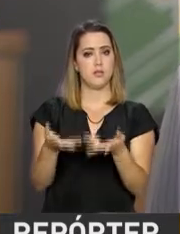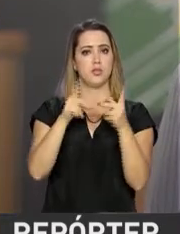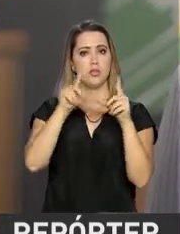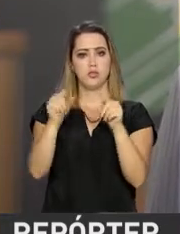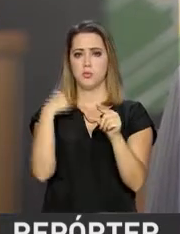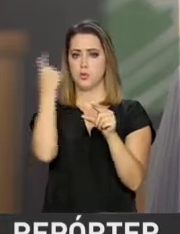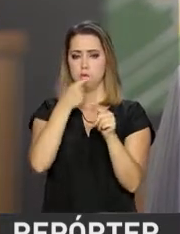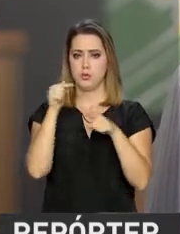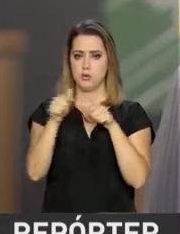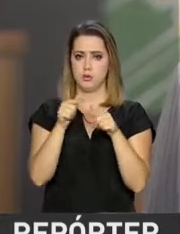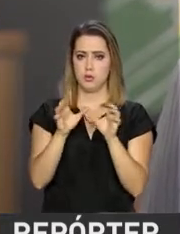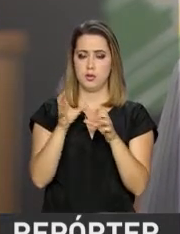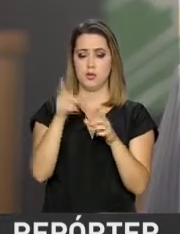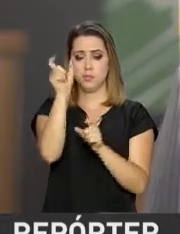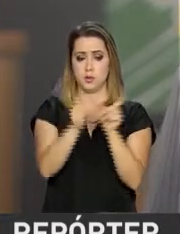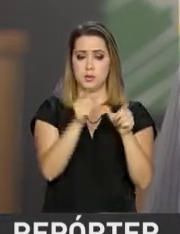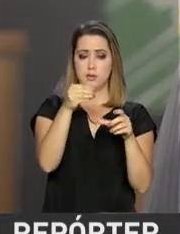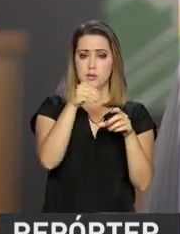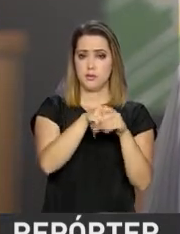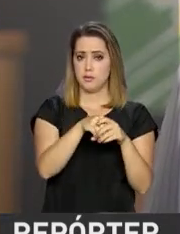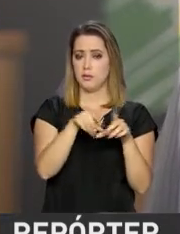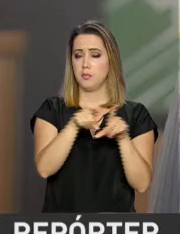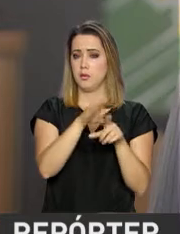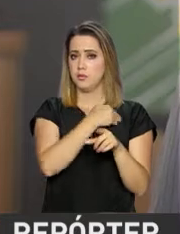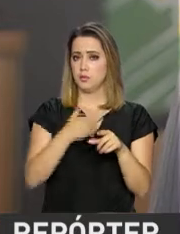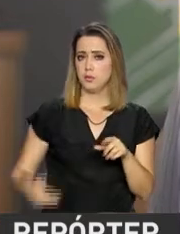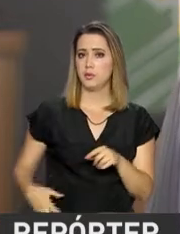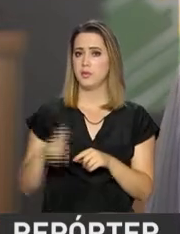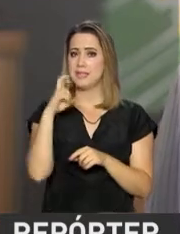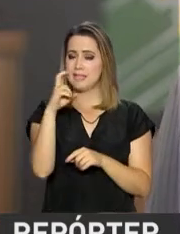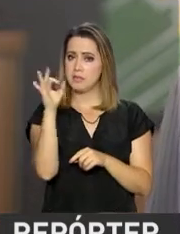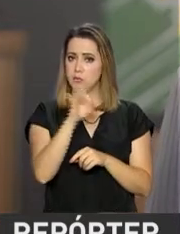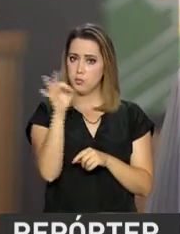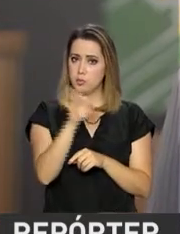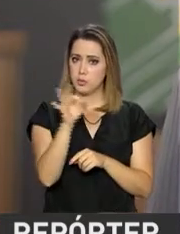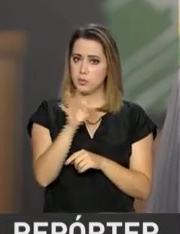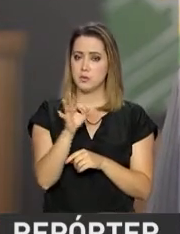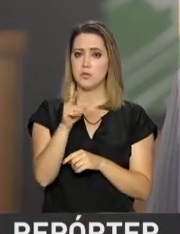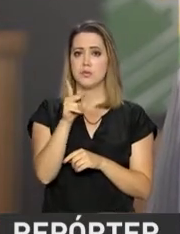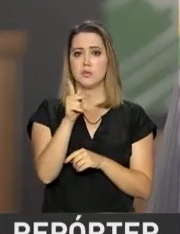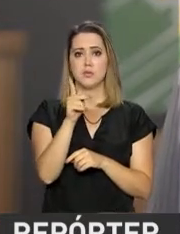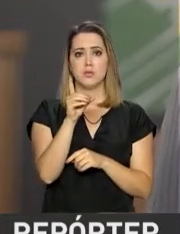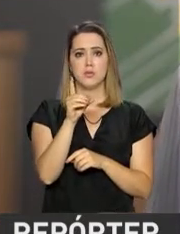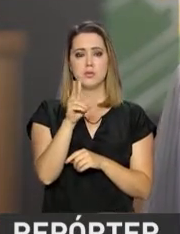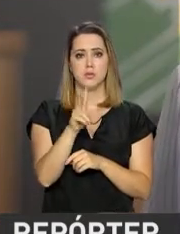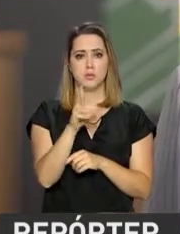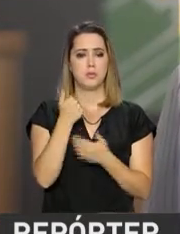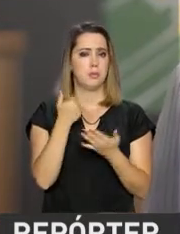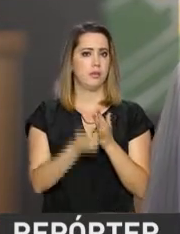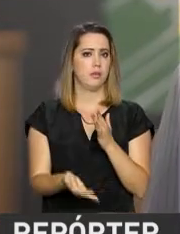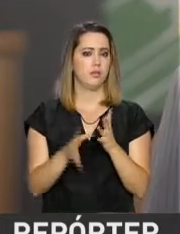trabalho para os servidores públicos um limite de 5% ao pdv foi estabelecido para algumas carreiras para evitar